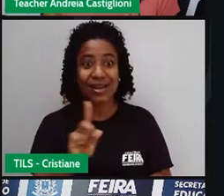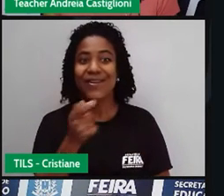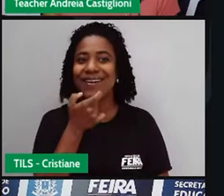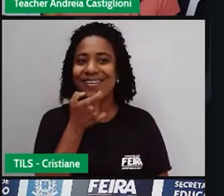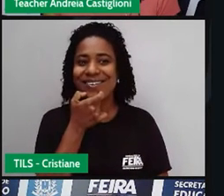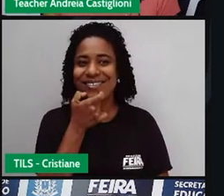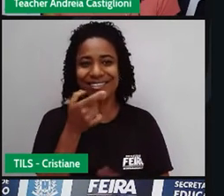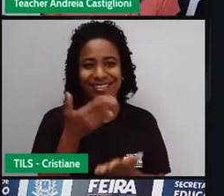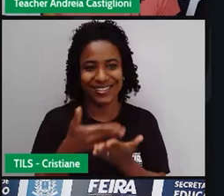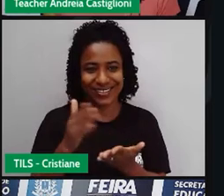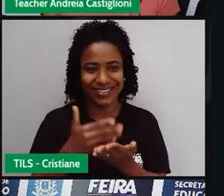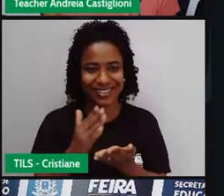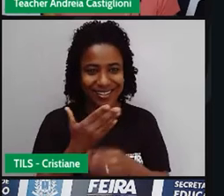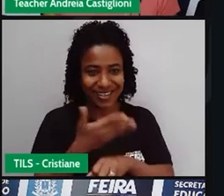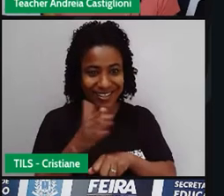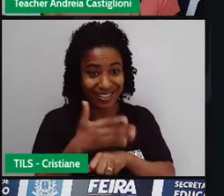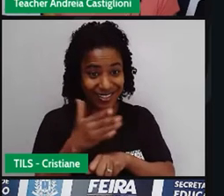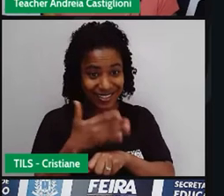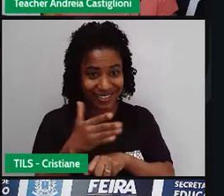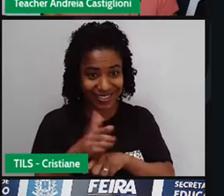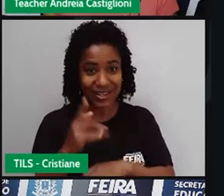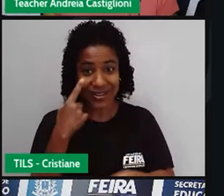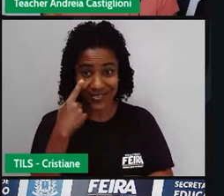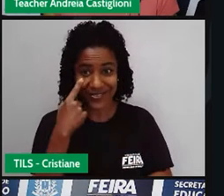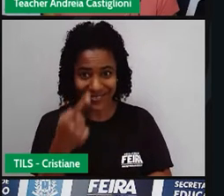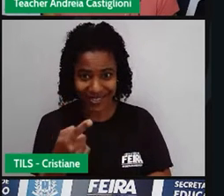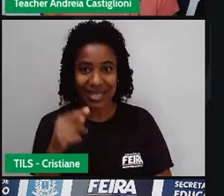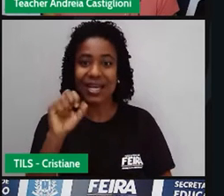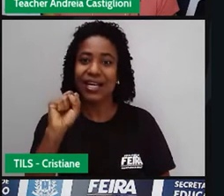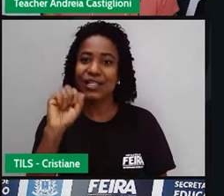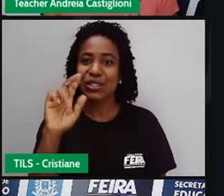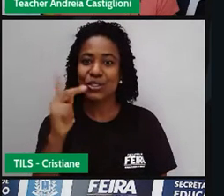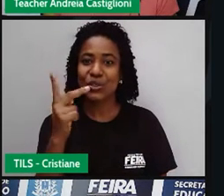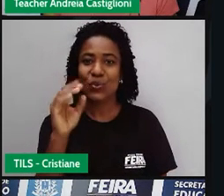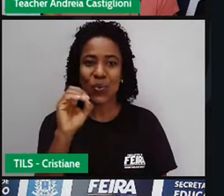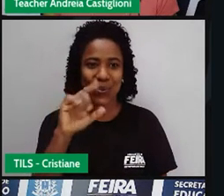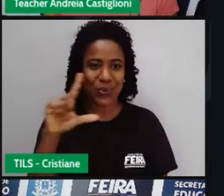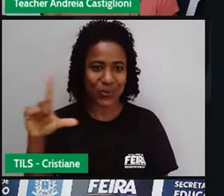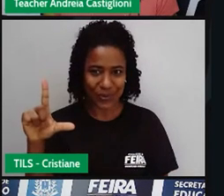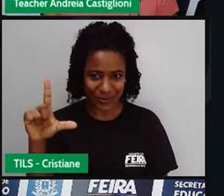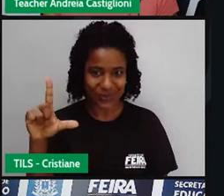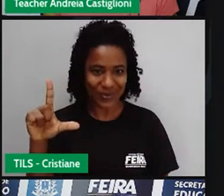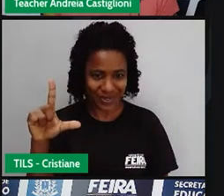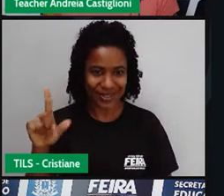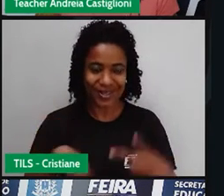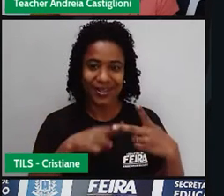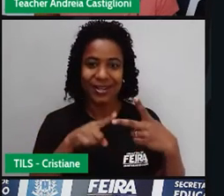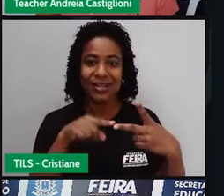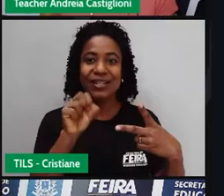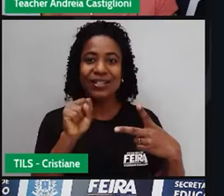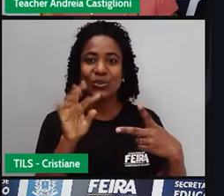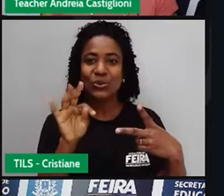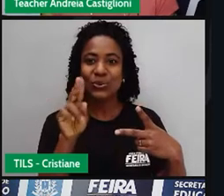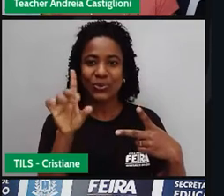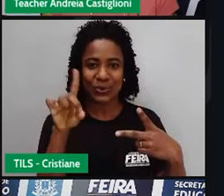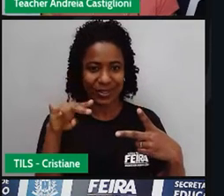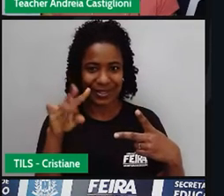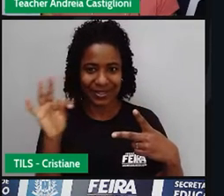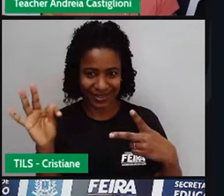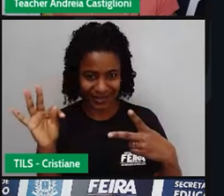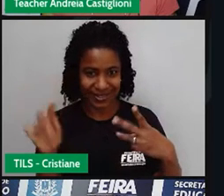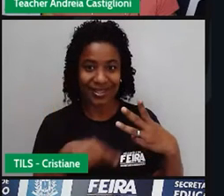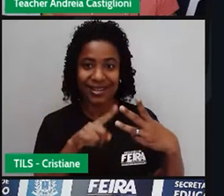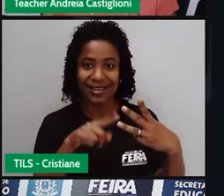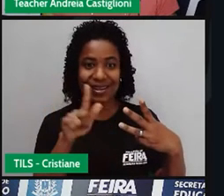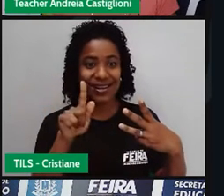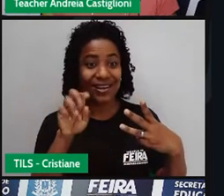ele escreve para escola que o dente seu nome do